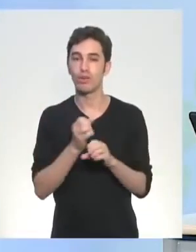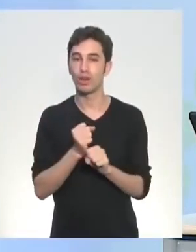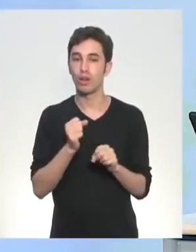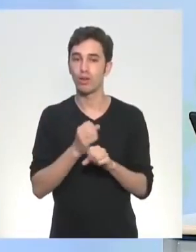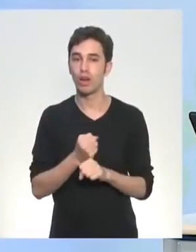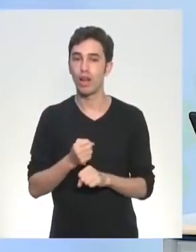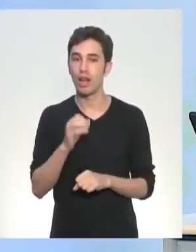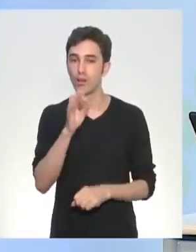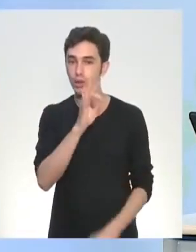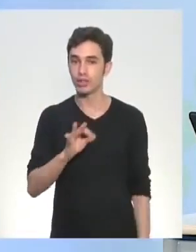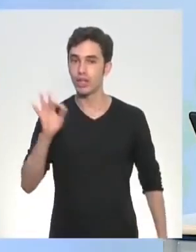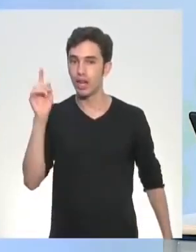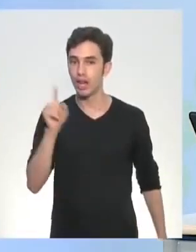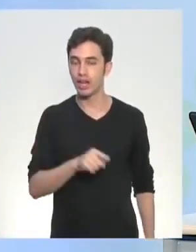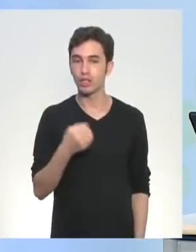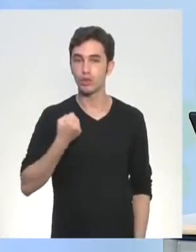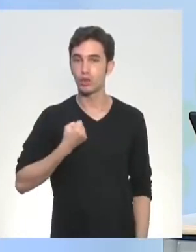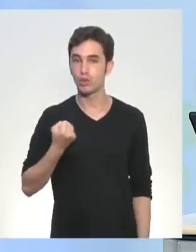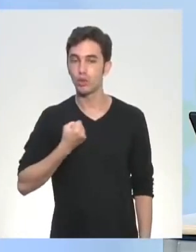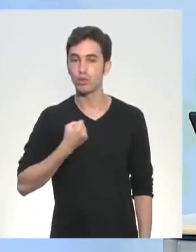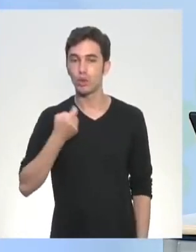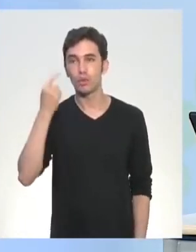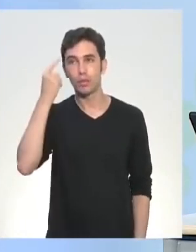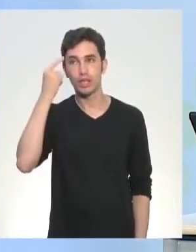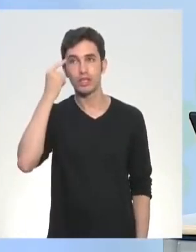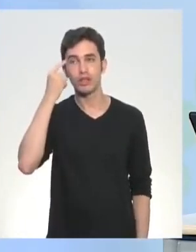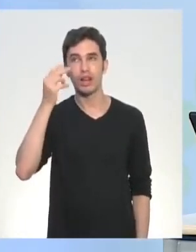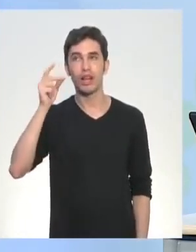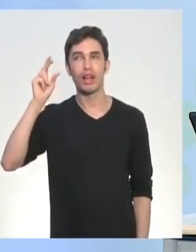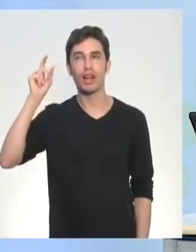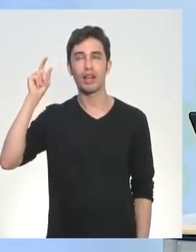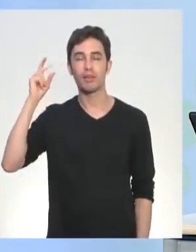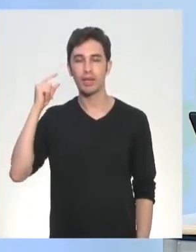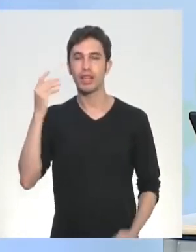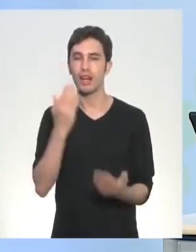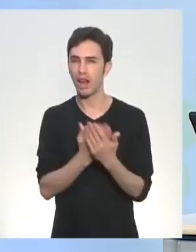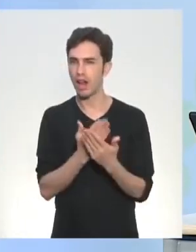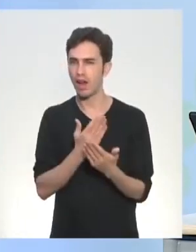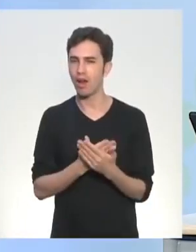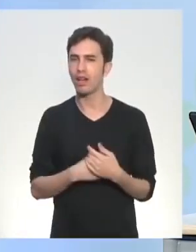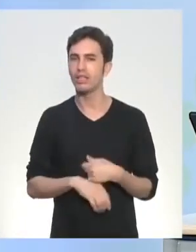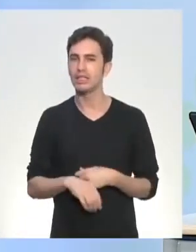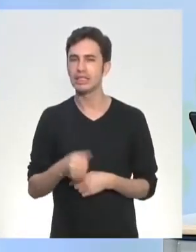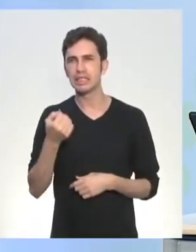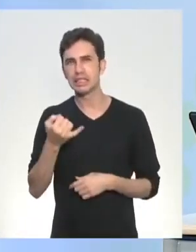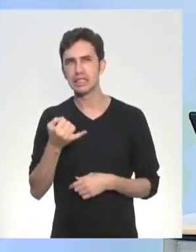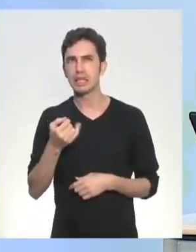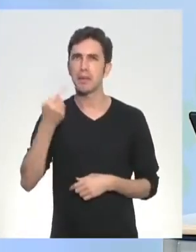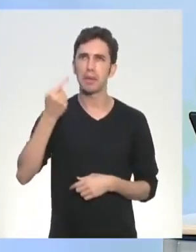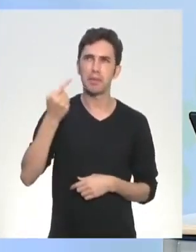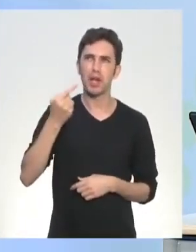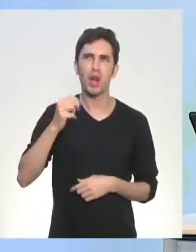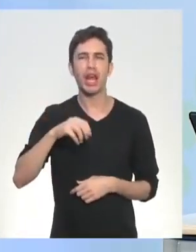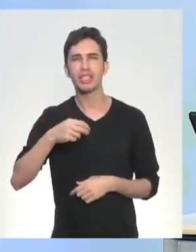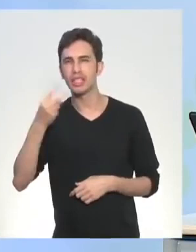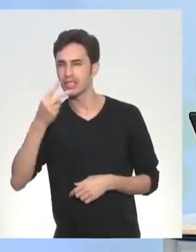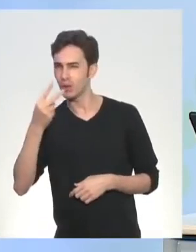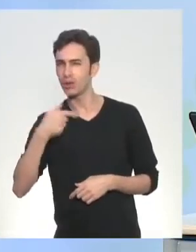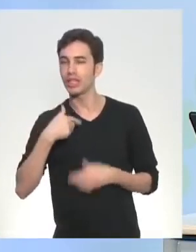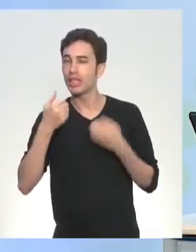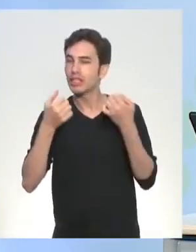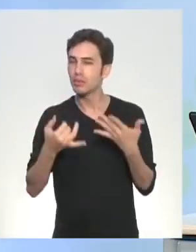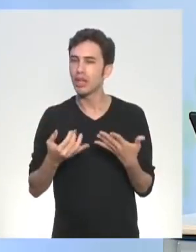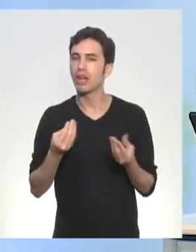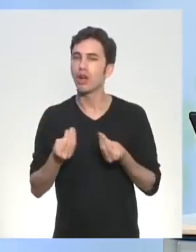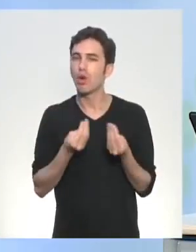de um número usando a ideia lá de uma das primeiras aulas que eu dei, não sei nem se não foi a primeira ou a segunda, que era como calculava a fração